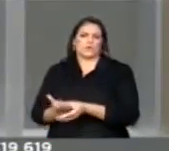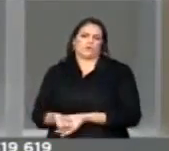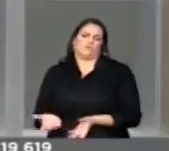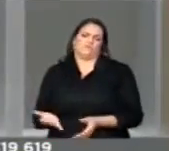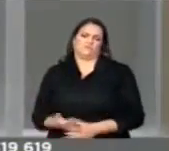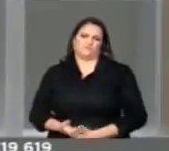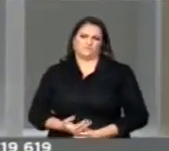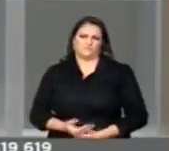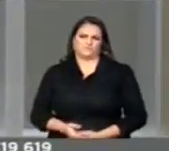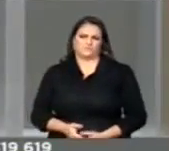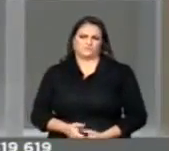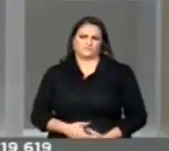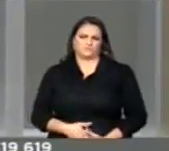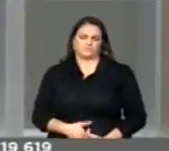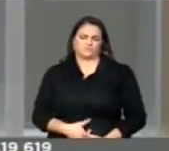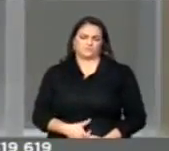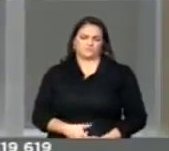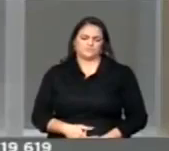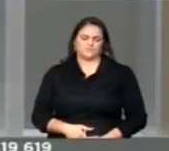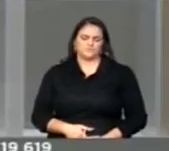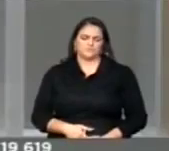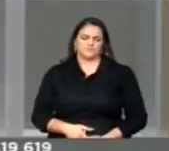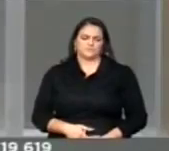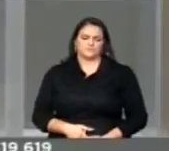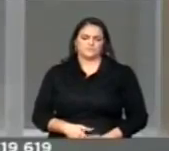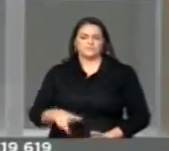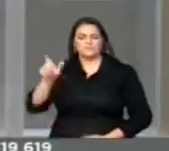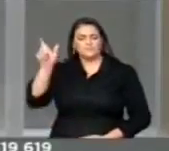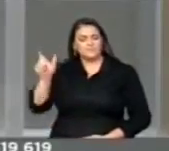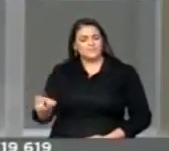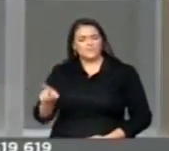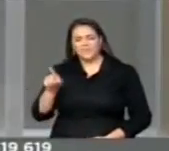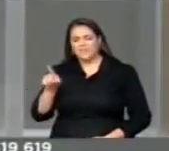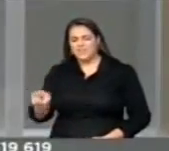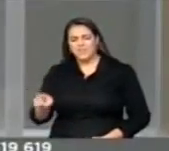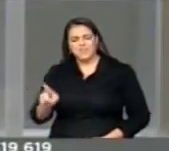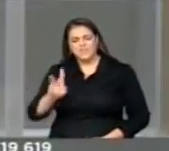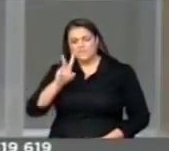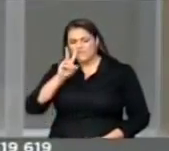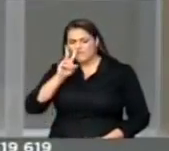mais, ele é uma figura manipuladora.